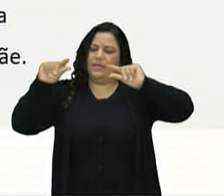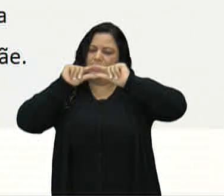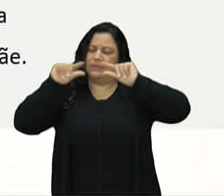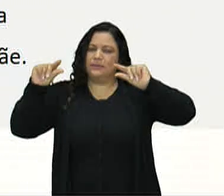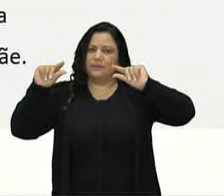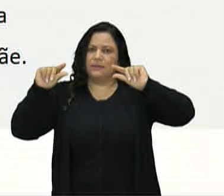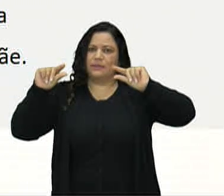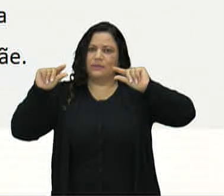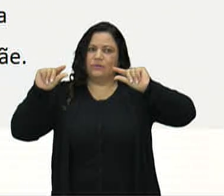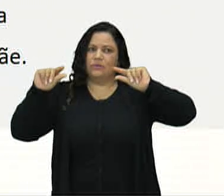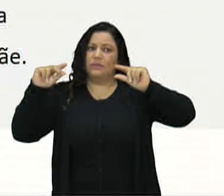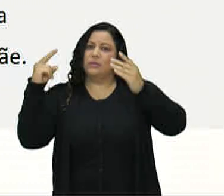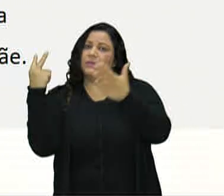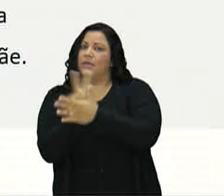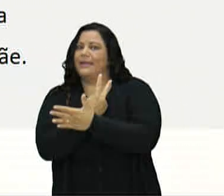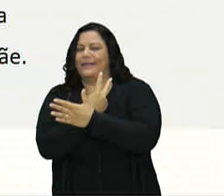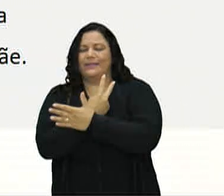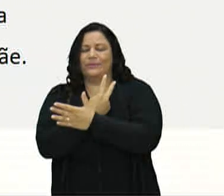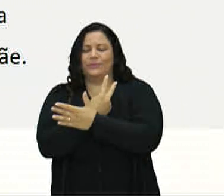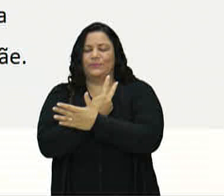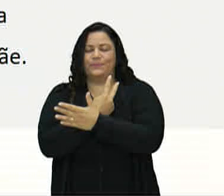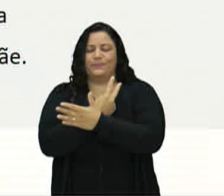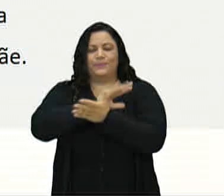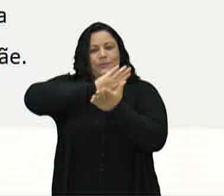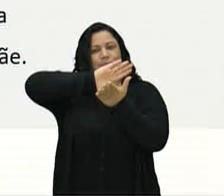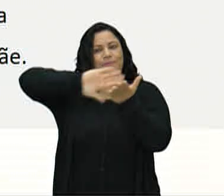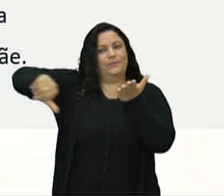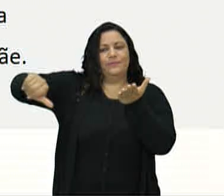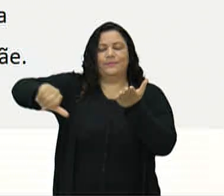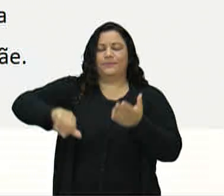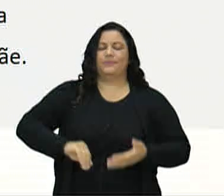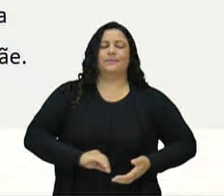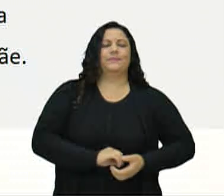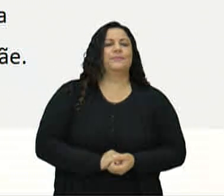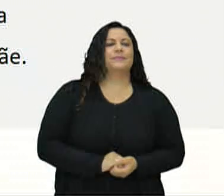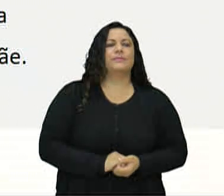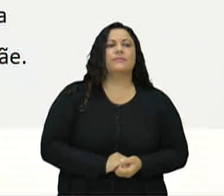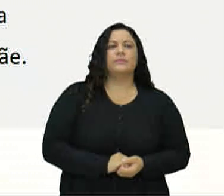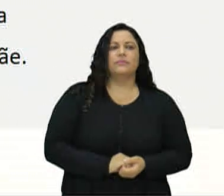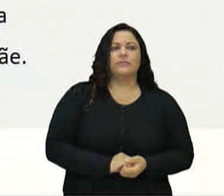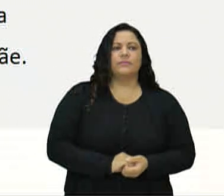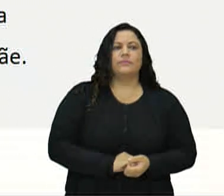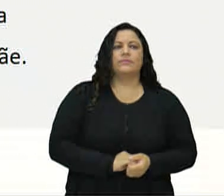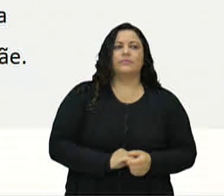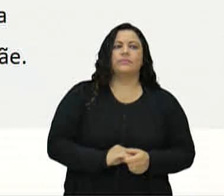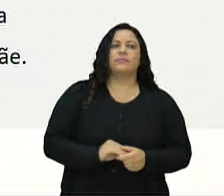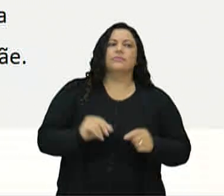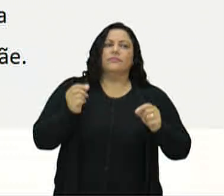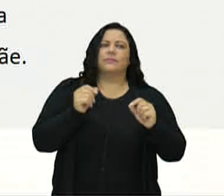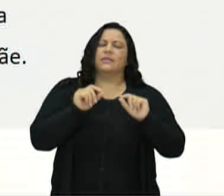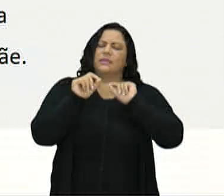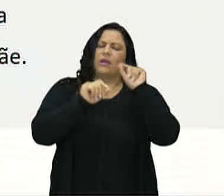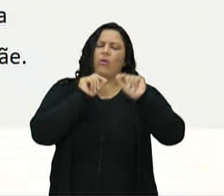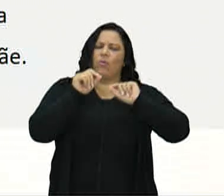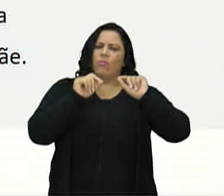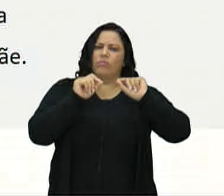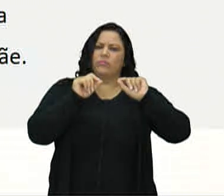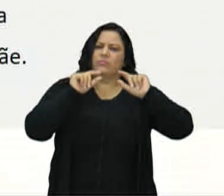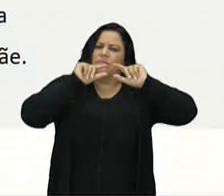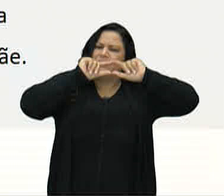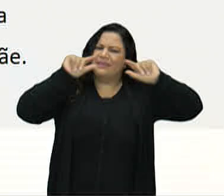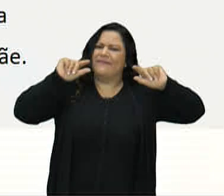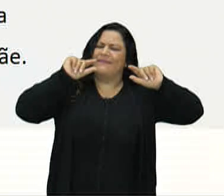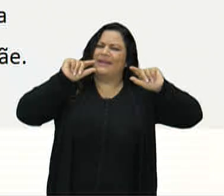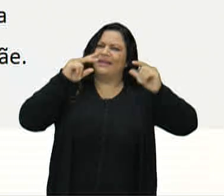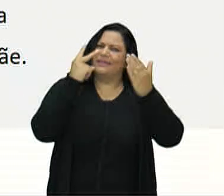que faz com que essa alternativa não sirva. Aqui diz, essa frase está errada, porque o que diferencia